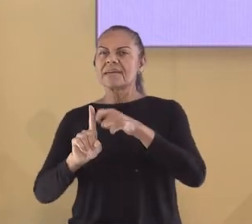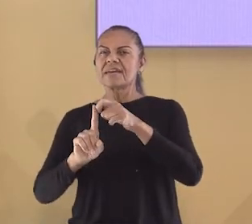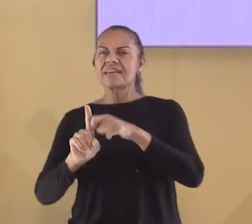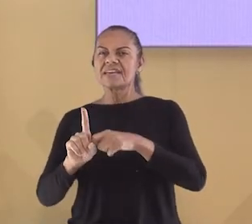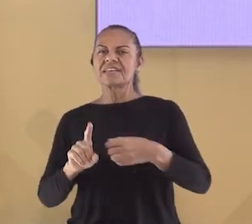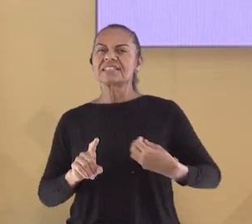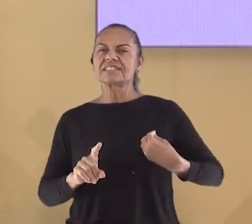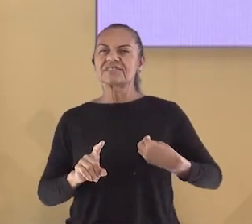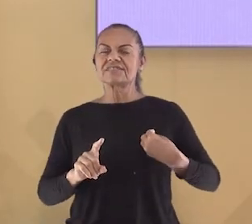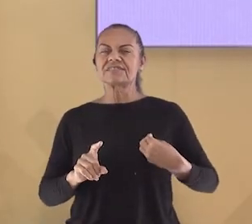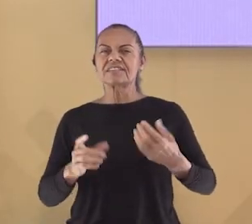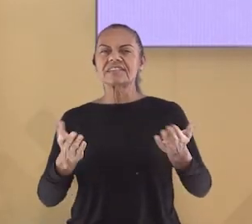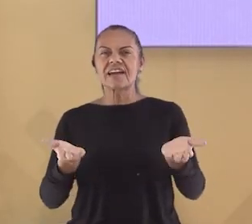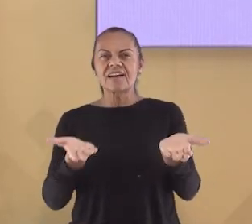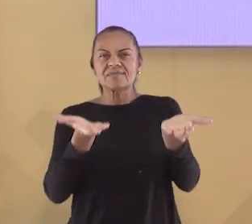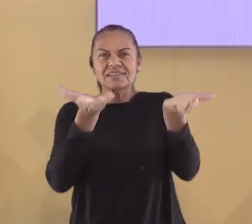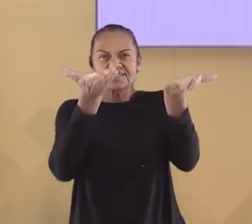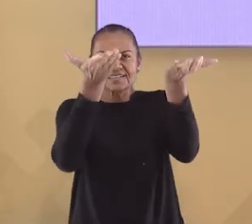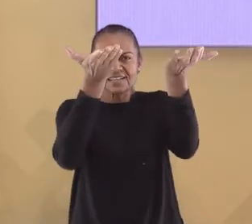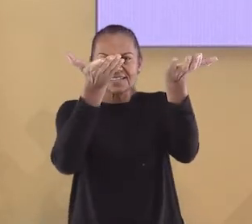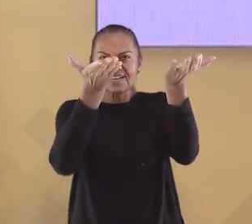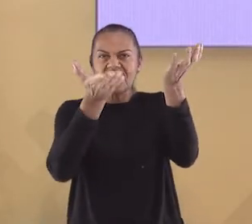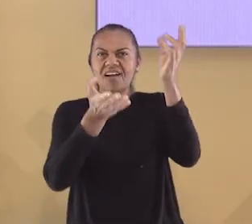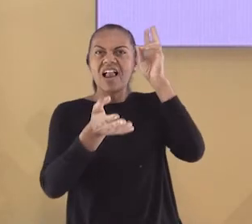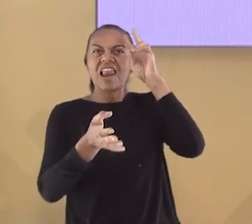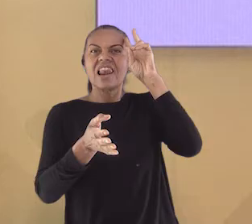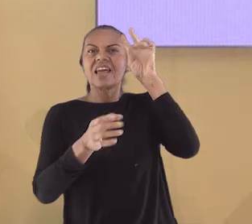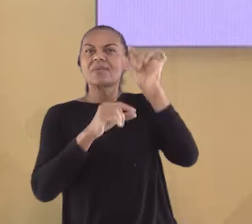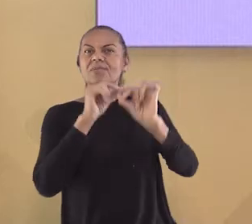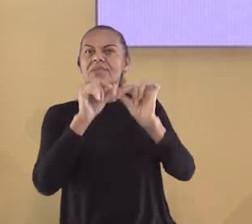a apresentação de Jesus no templo.